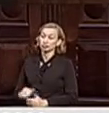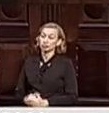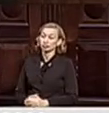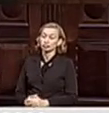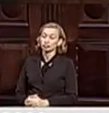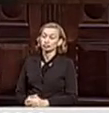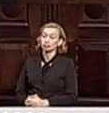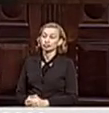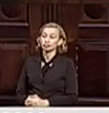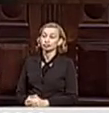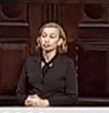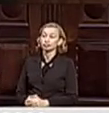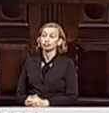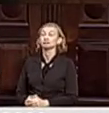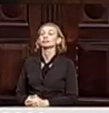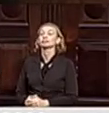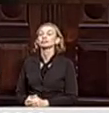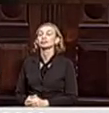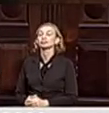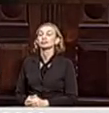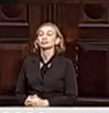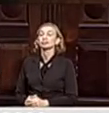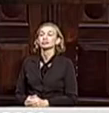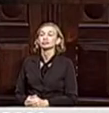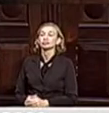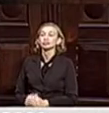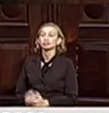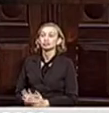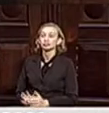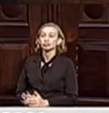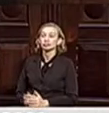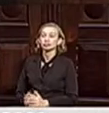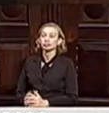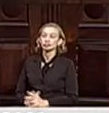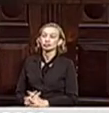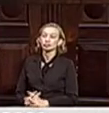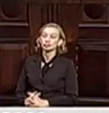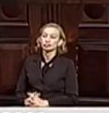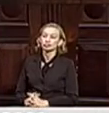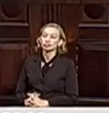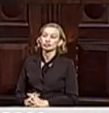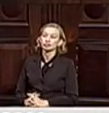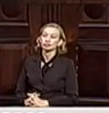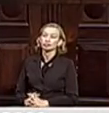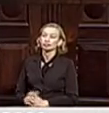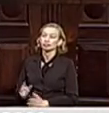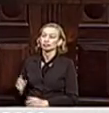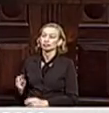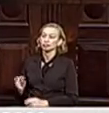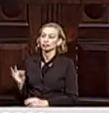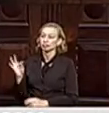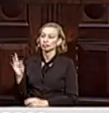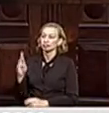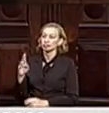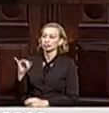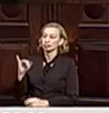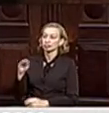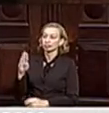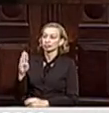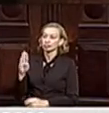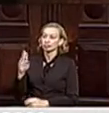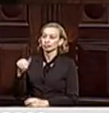do Supremo Tribunal Federal foram procrastinando a decisão, até